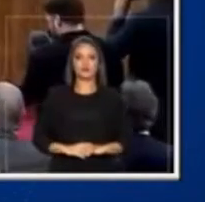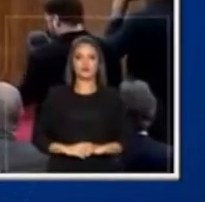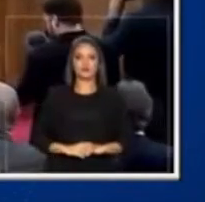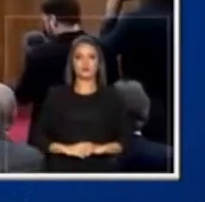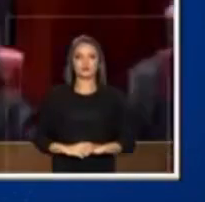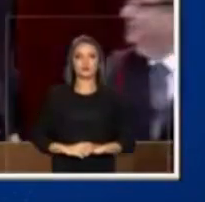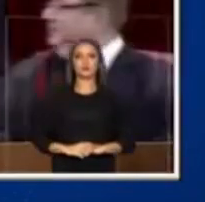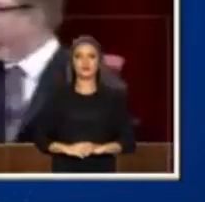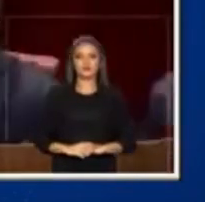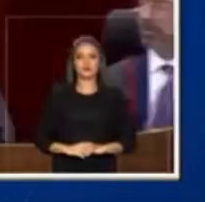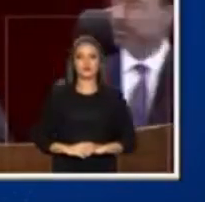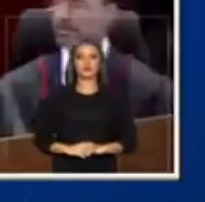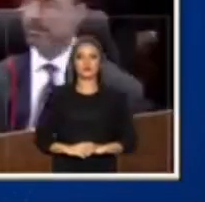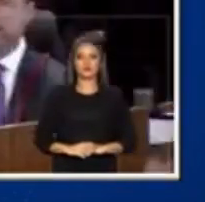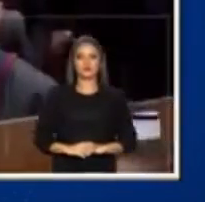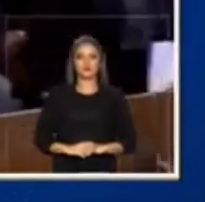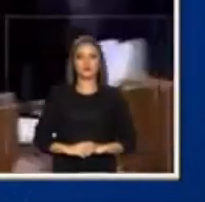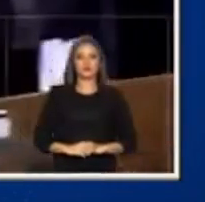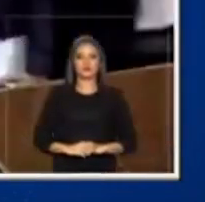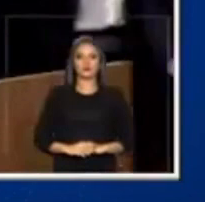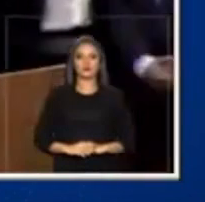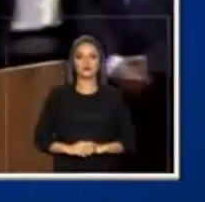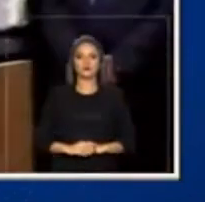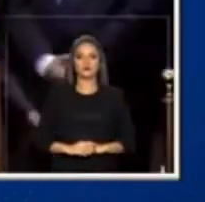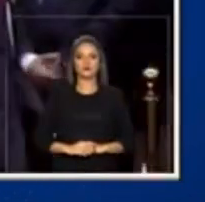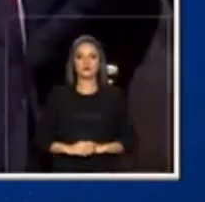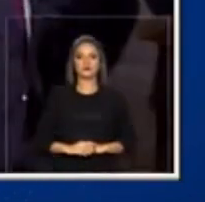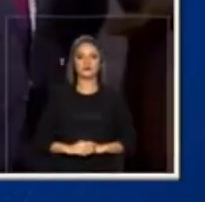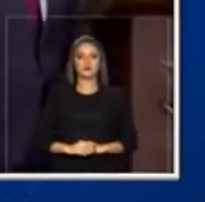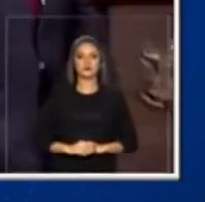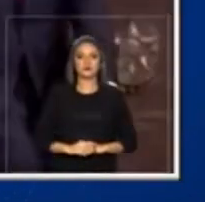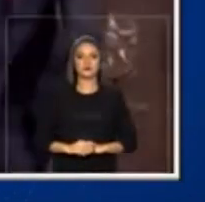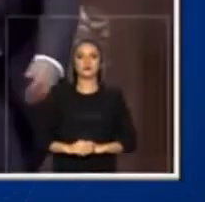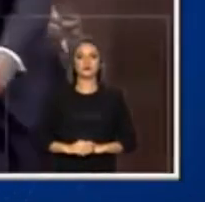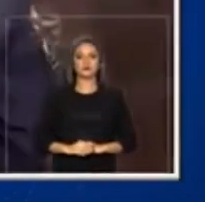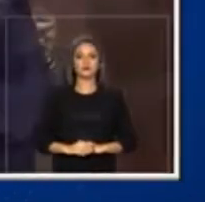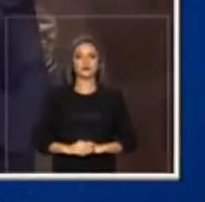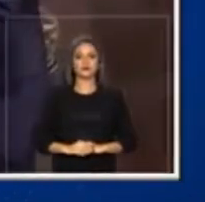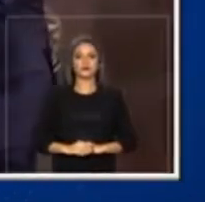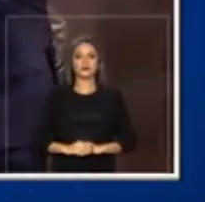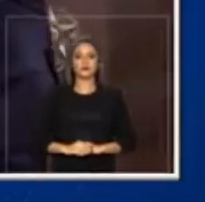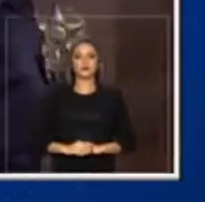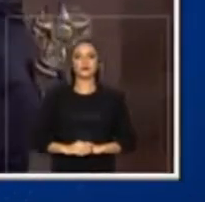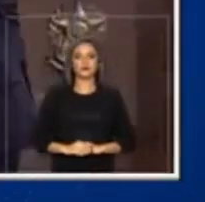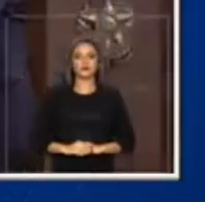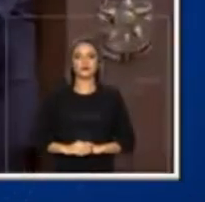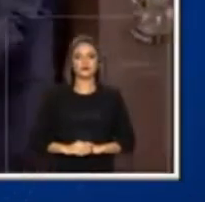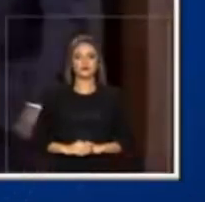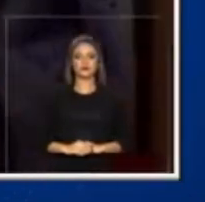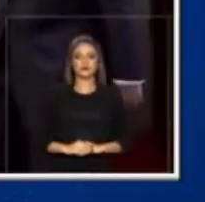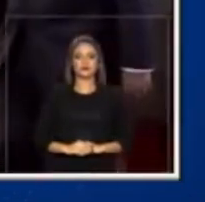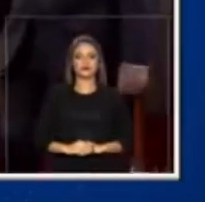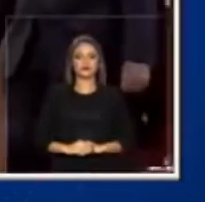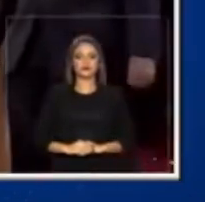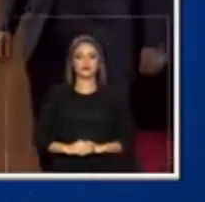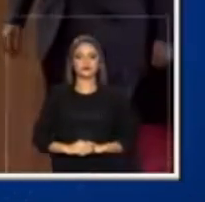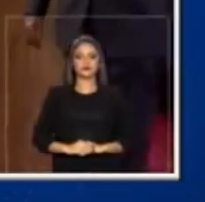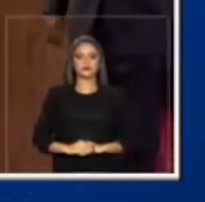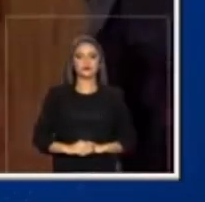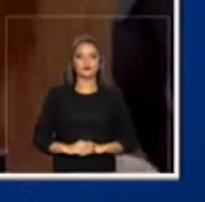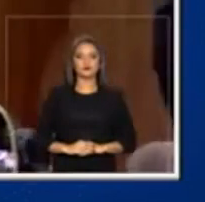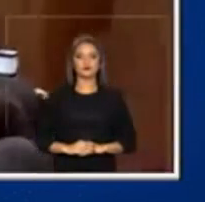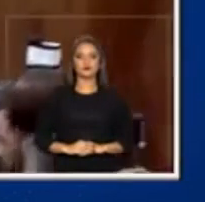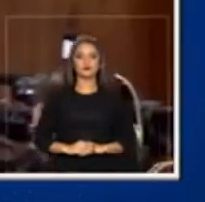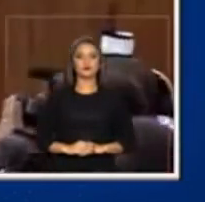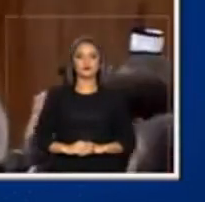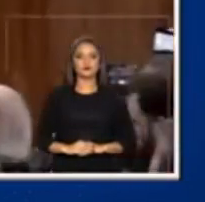o equivalente a um tapa na cara. É um dia inexplicável, o dia de hoje. É um dia que não deveria existir,